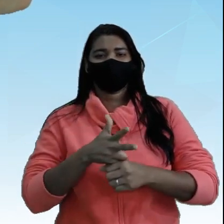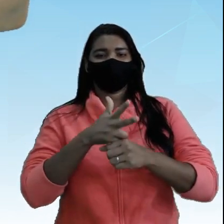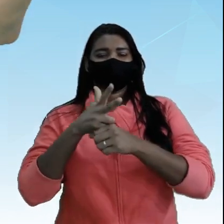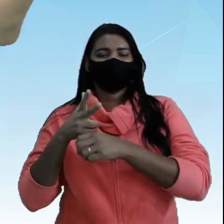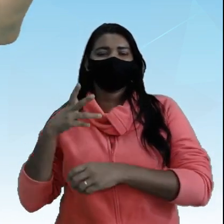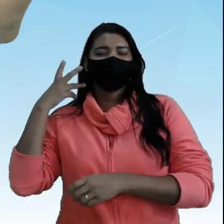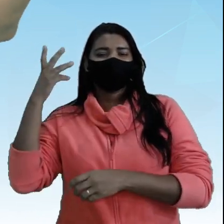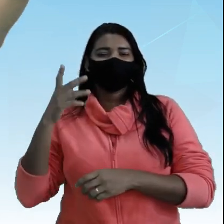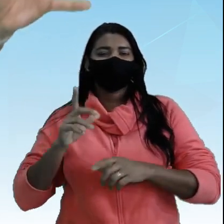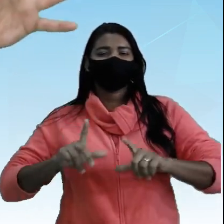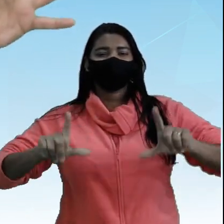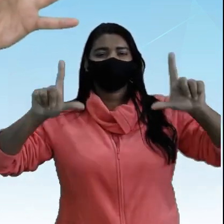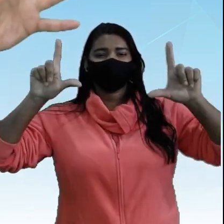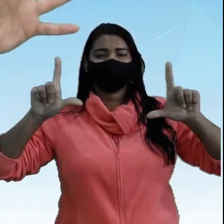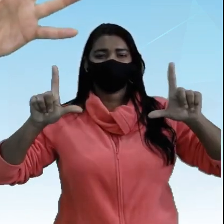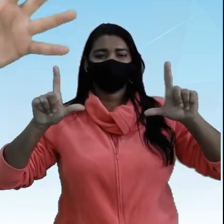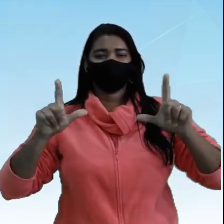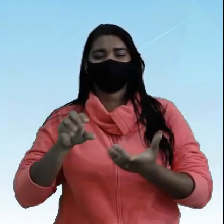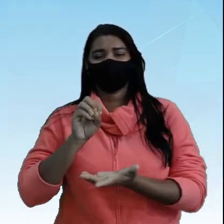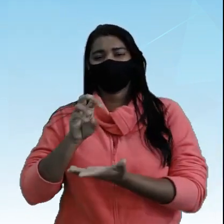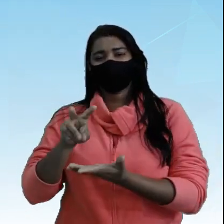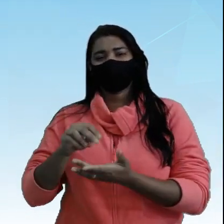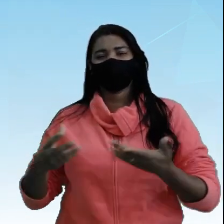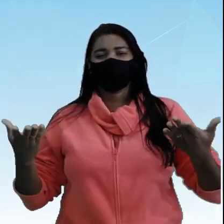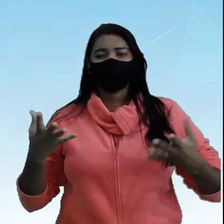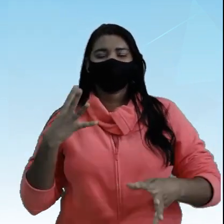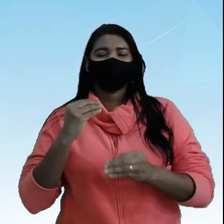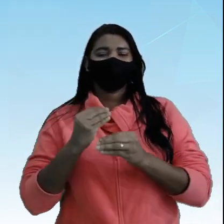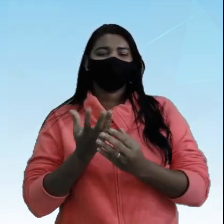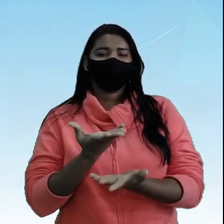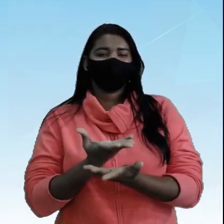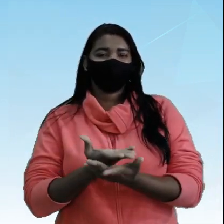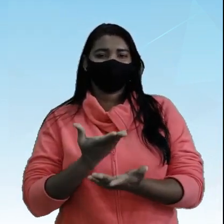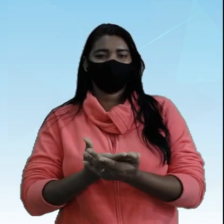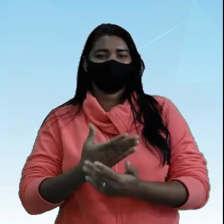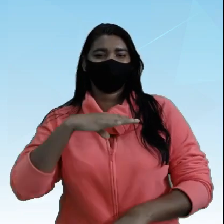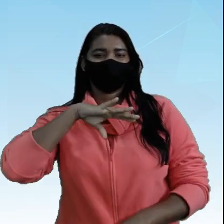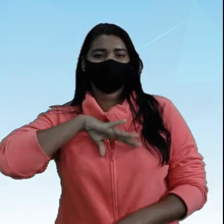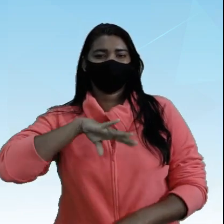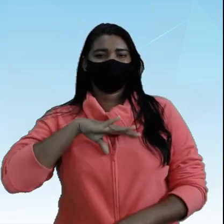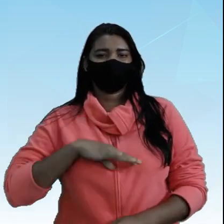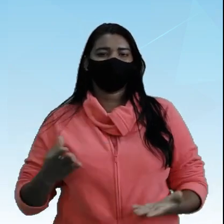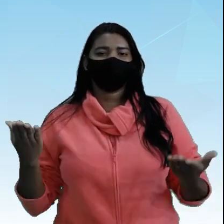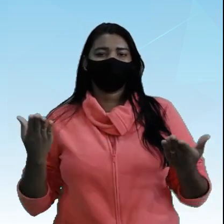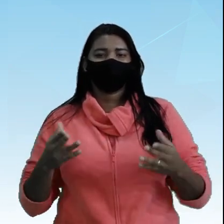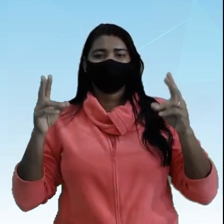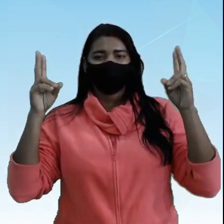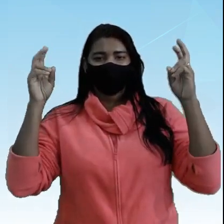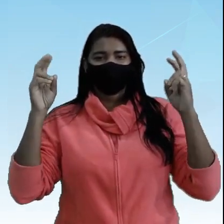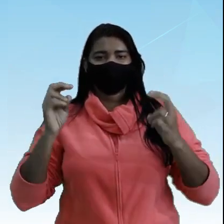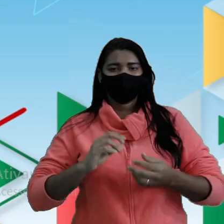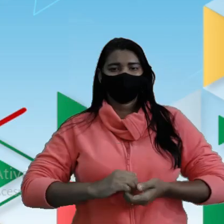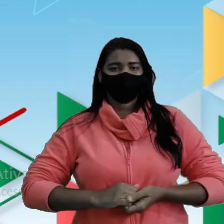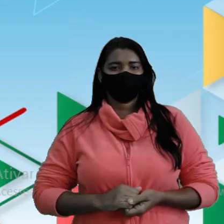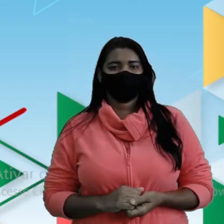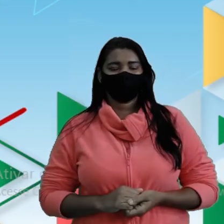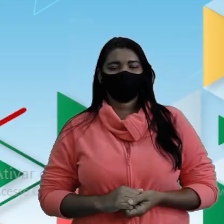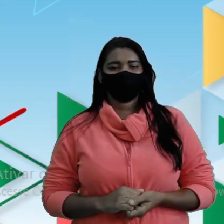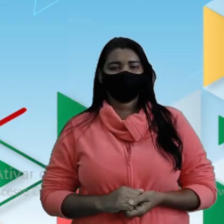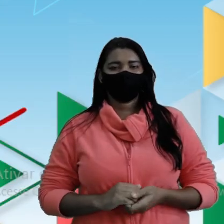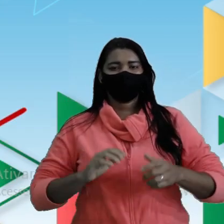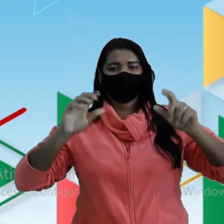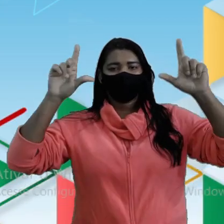Sonho da Imagem, do Educa PE, vamos dar uma aula de português, cujo tema é, como está na